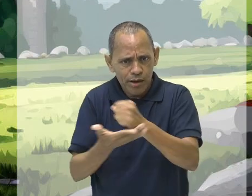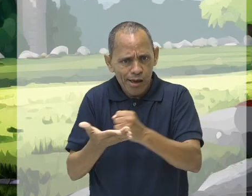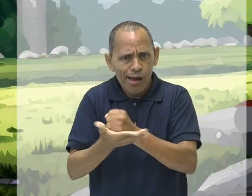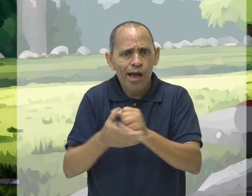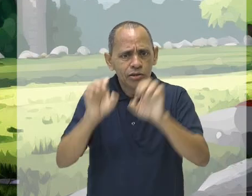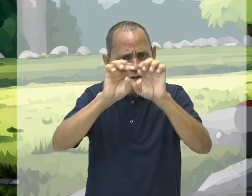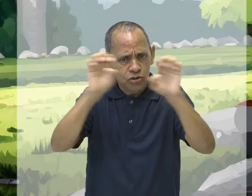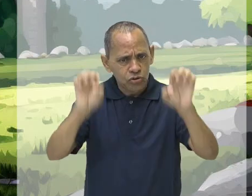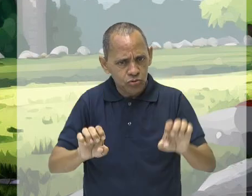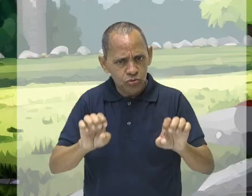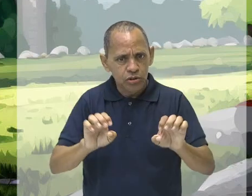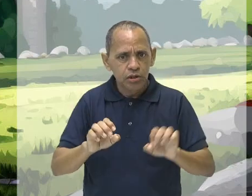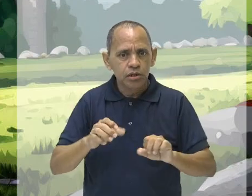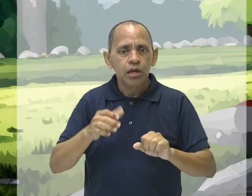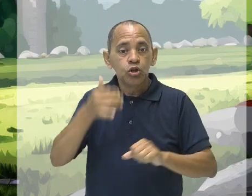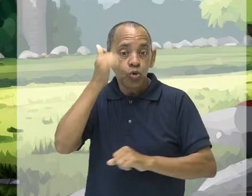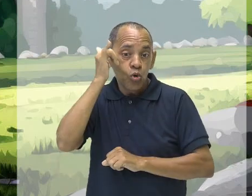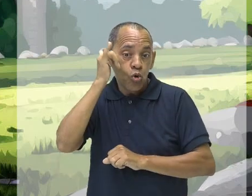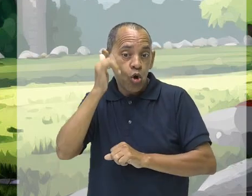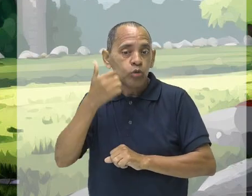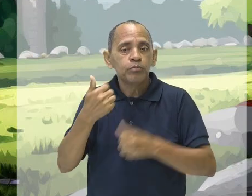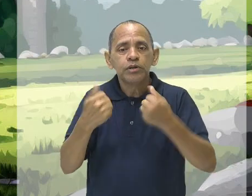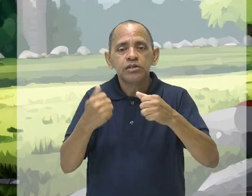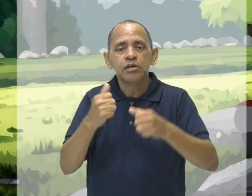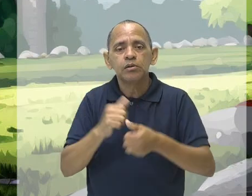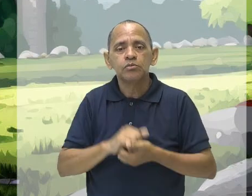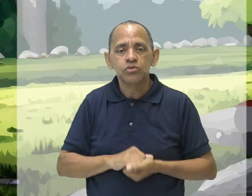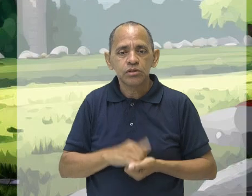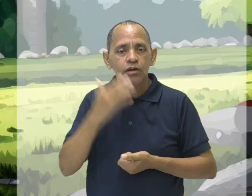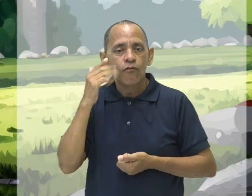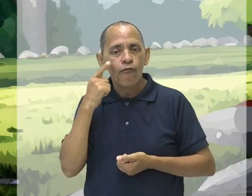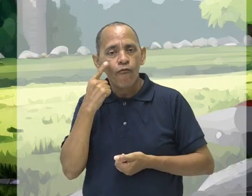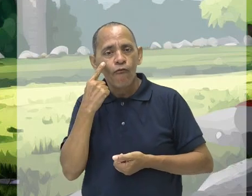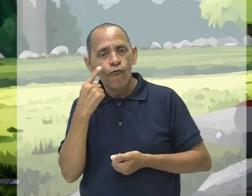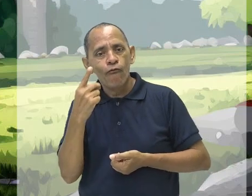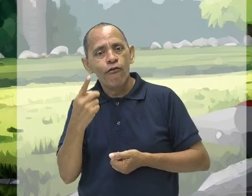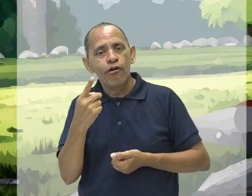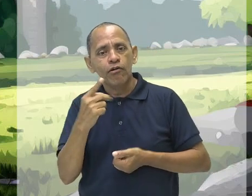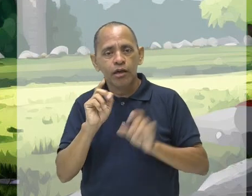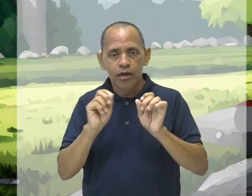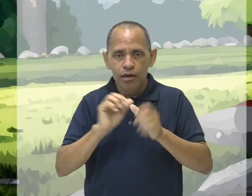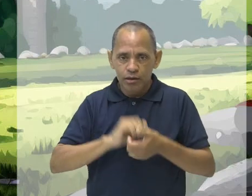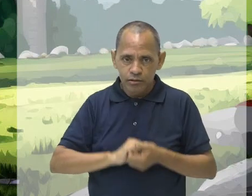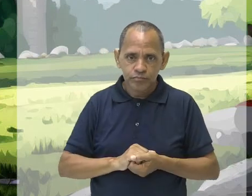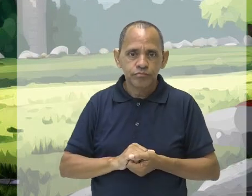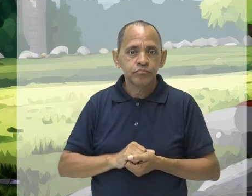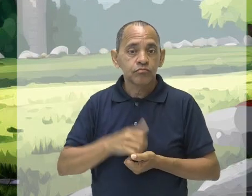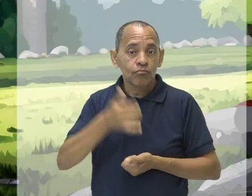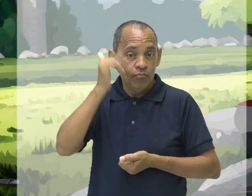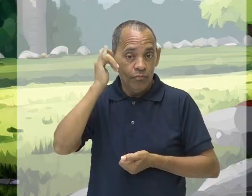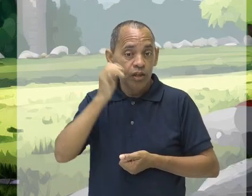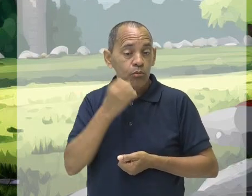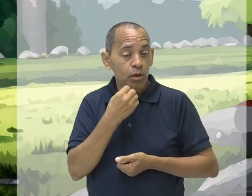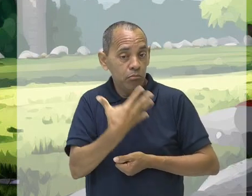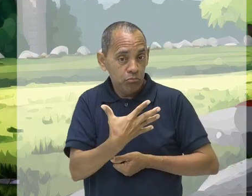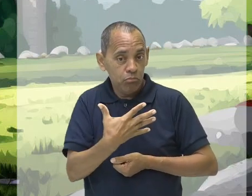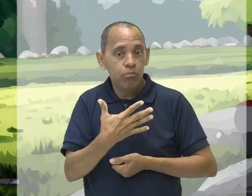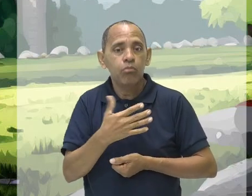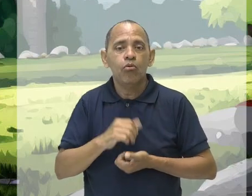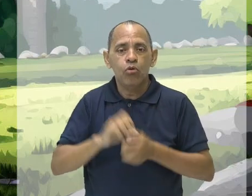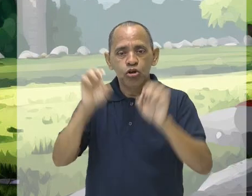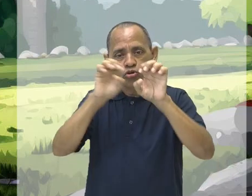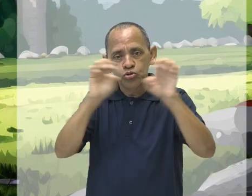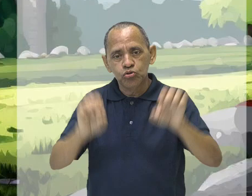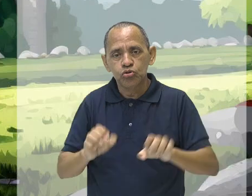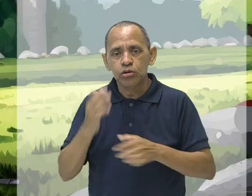e aí nós precisamos considerar alguns elementos fundamentais, né, que dão aí ao conto uma boa estruturação da narrativa.